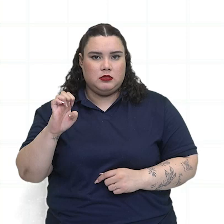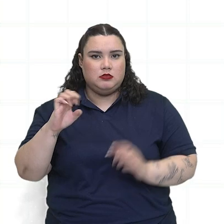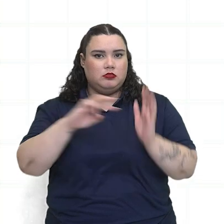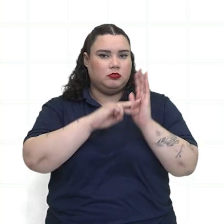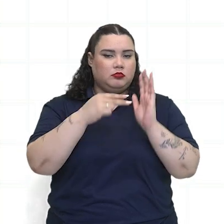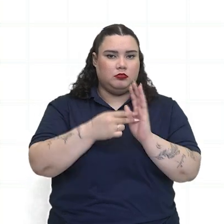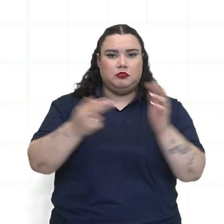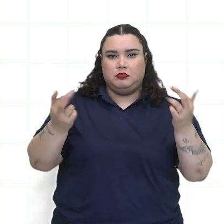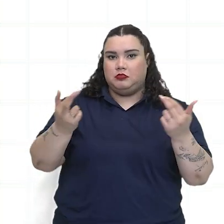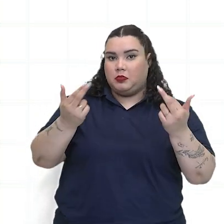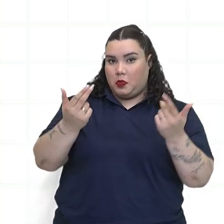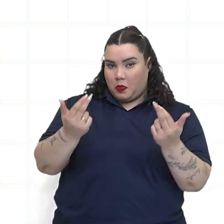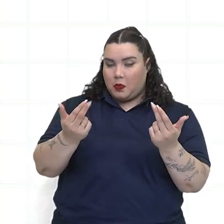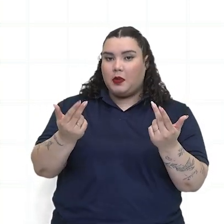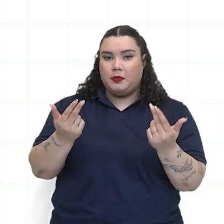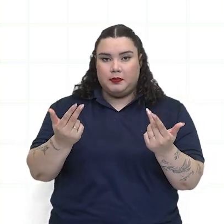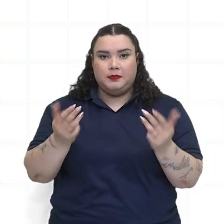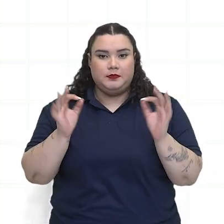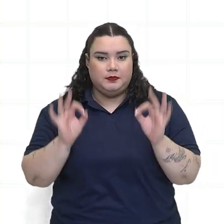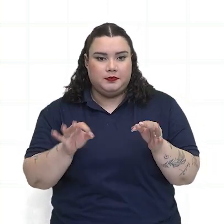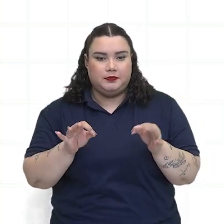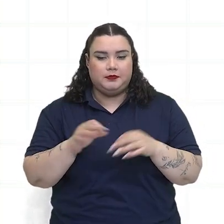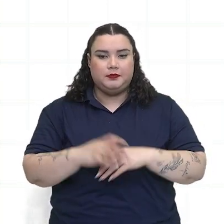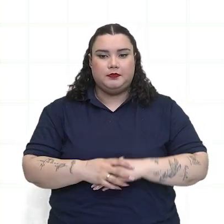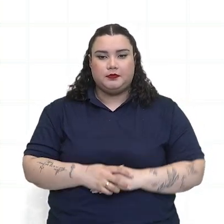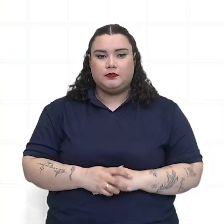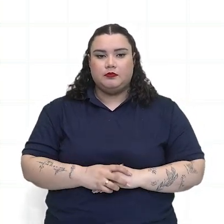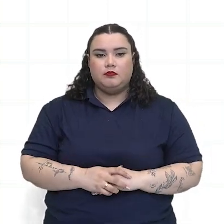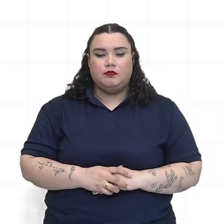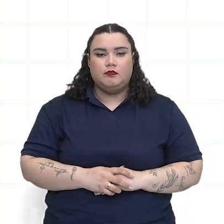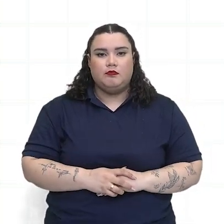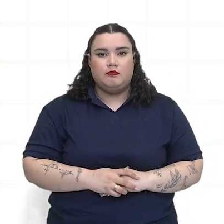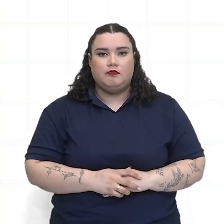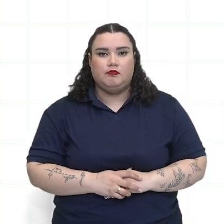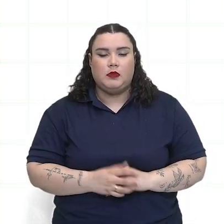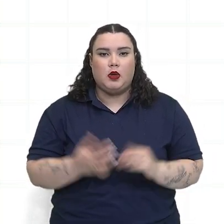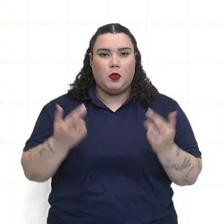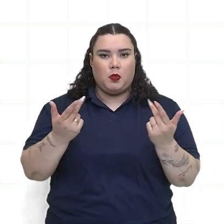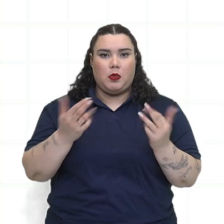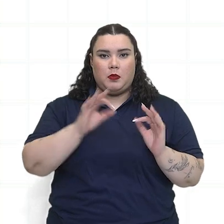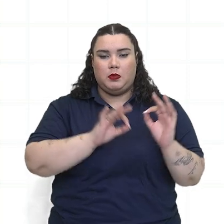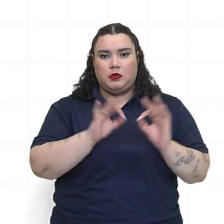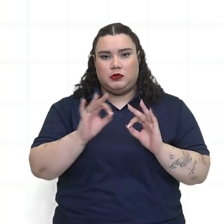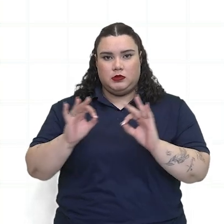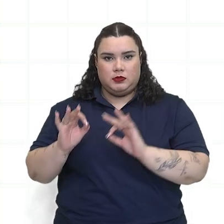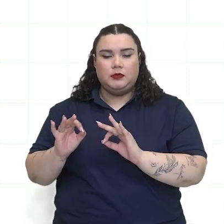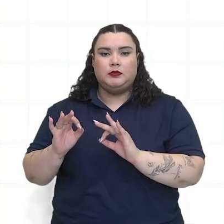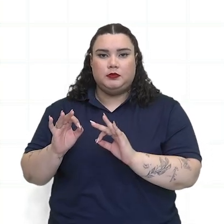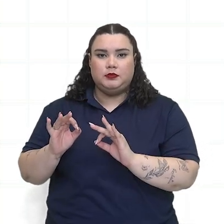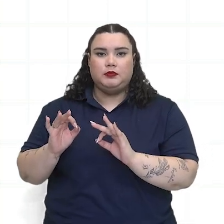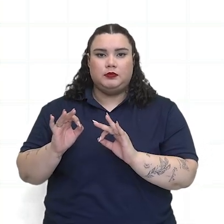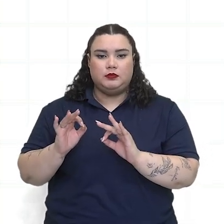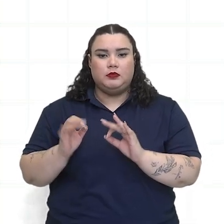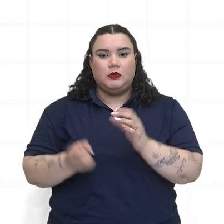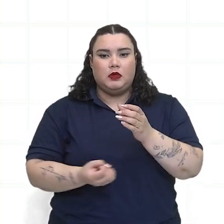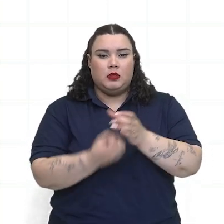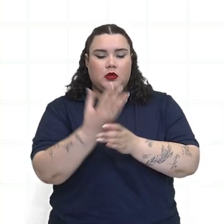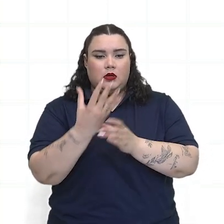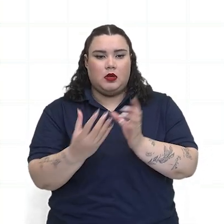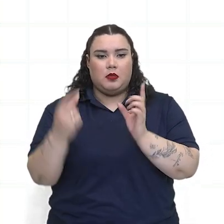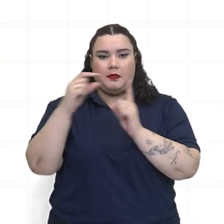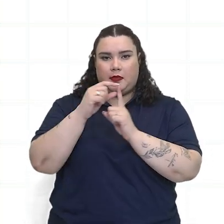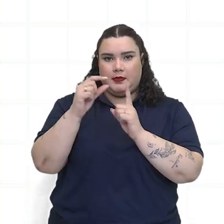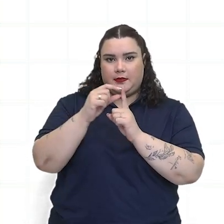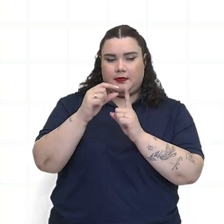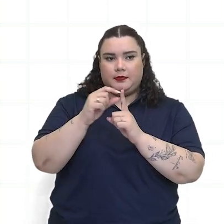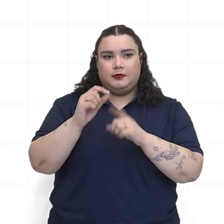São sinônimos. Parasintética ou parassíntese, certo? É o mesmo processo. Estamos falando do mesmo processo de constituição, de